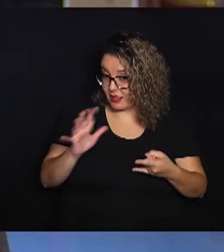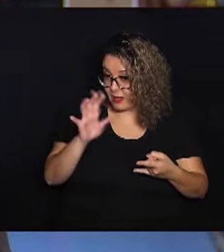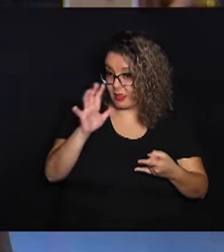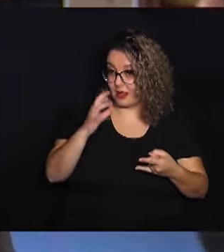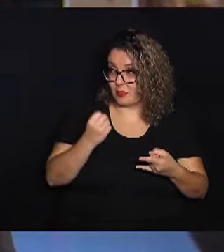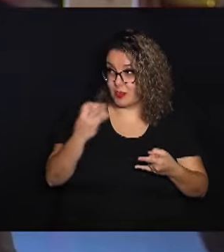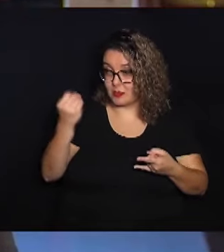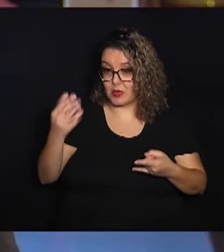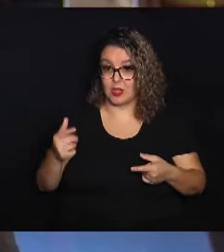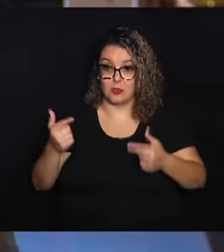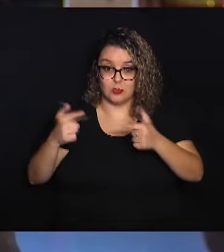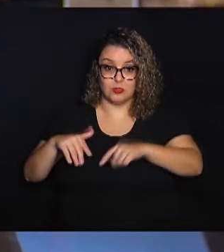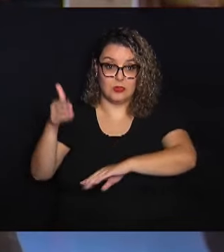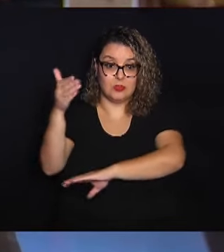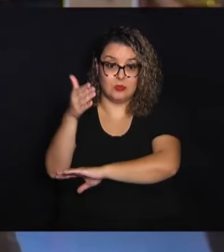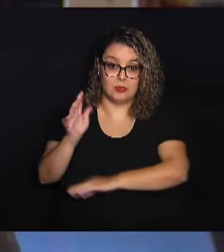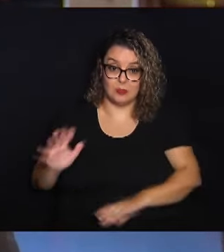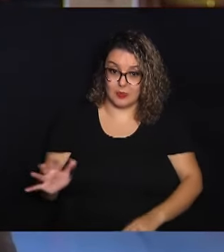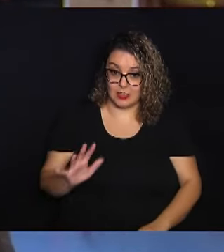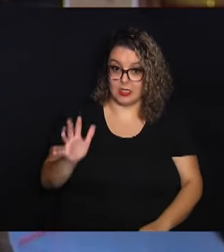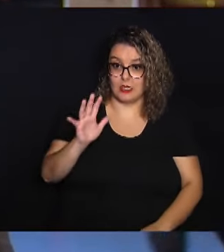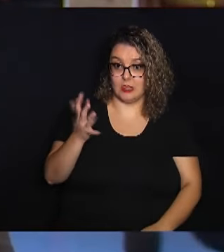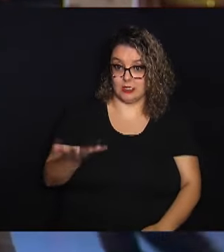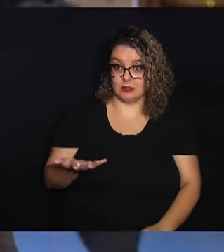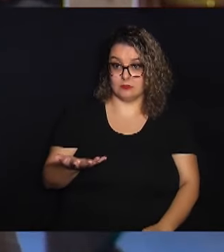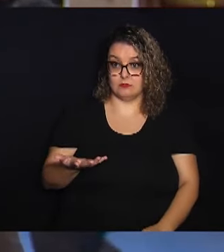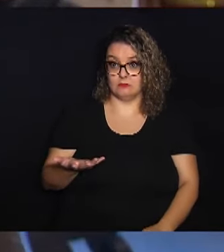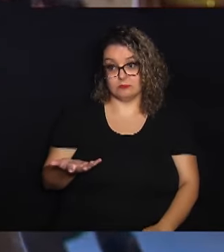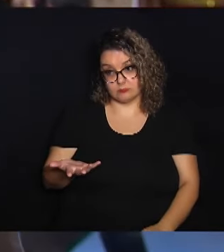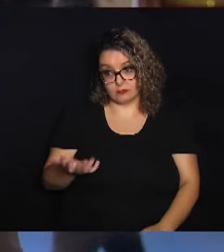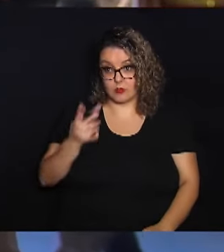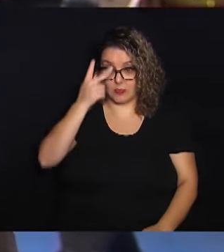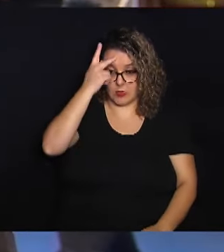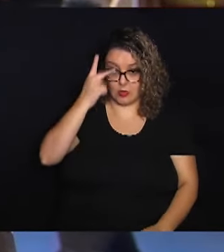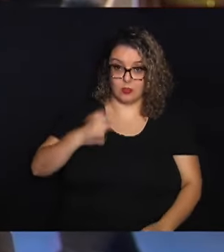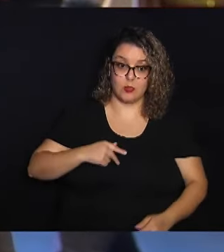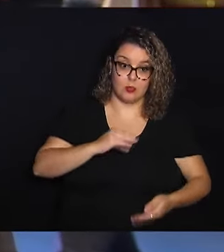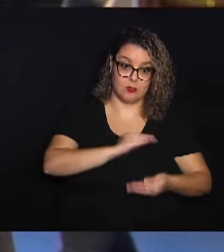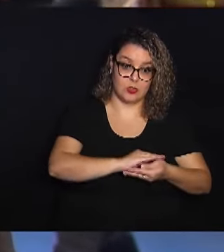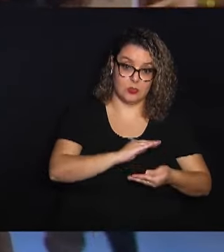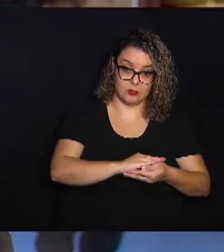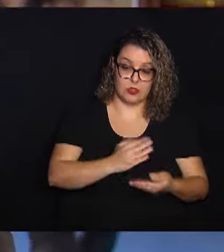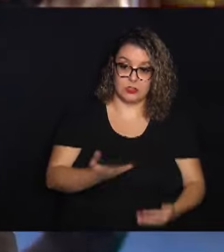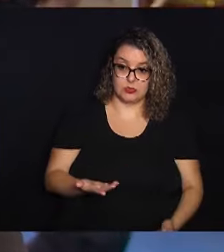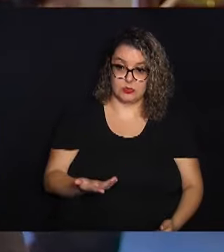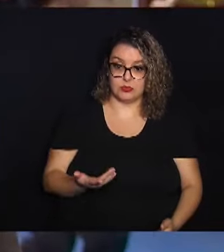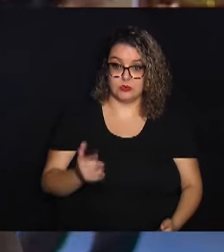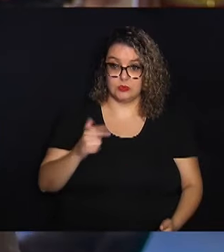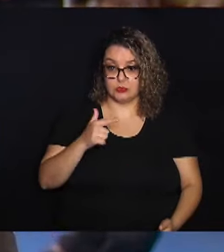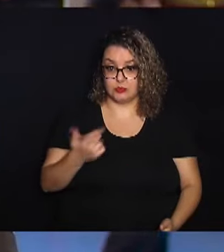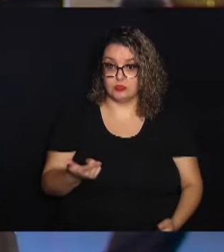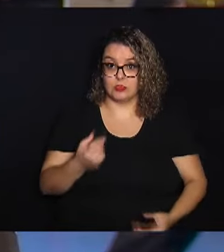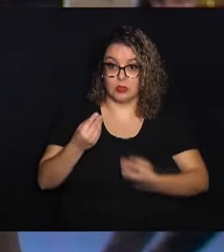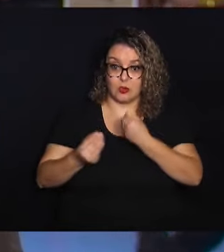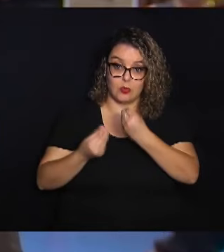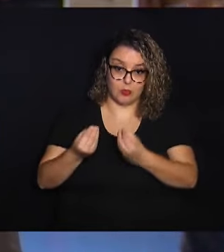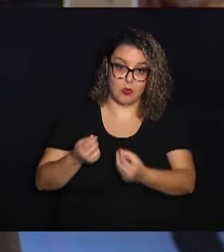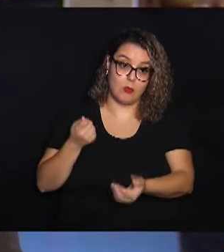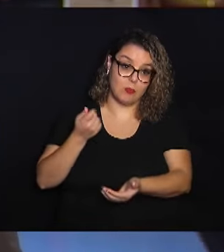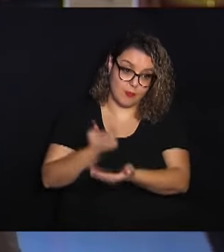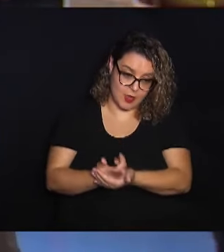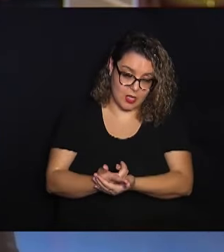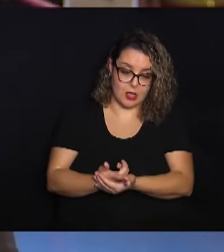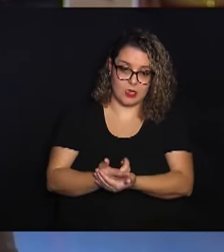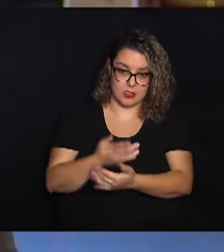estadia é muito cara então acaba que o próprio fundo ele não tem não tem ainda não tem braço para comportar